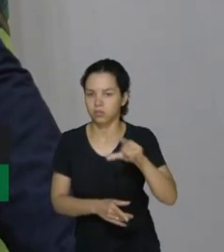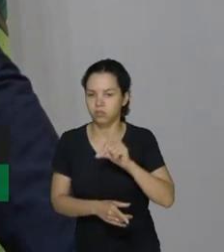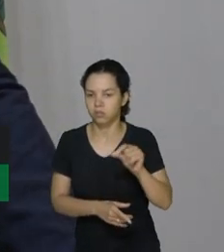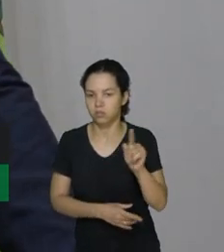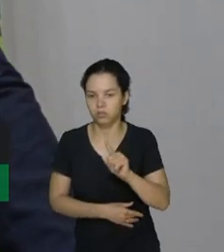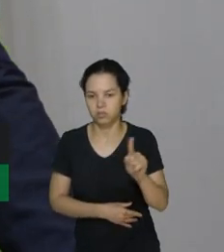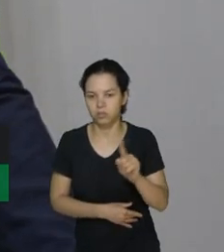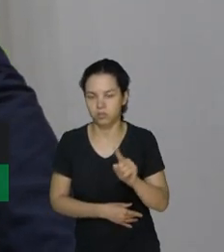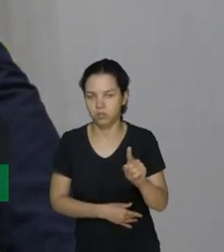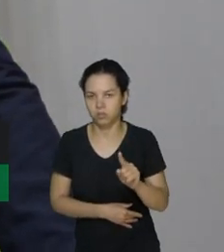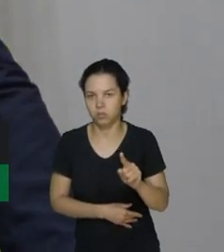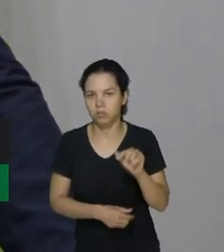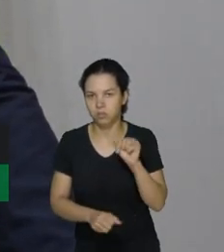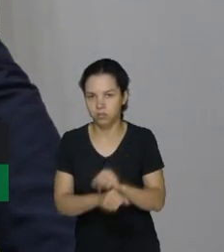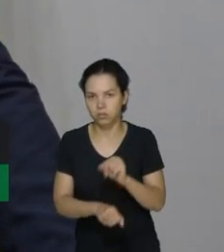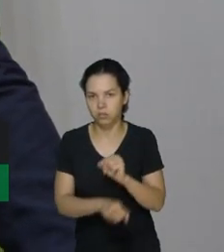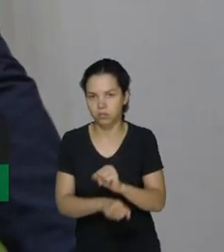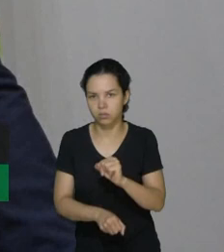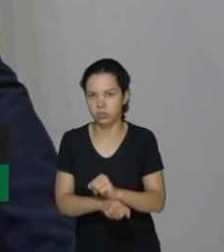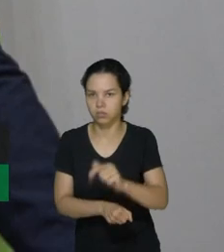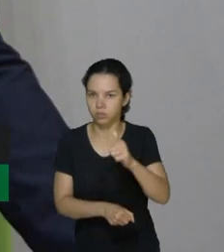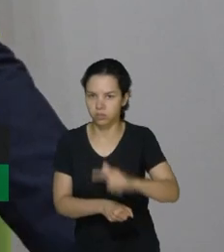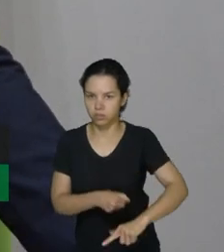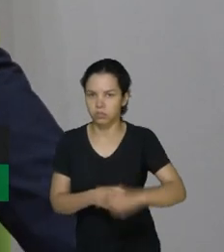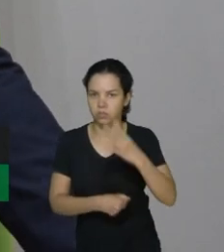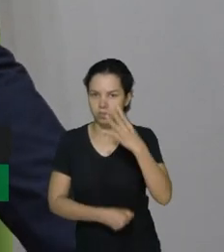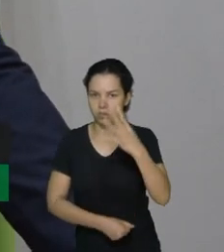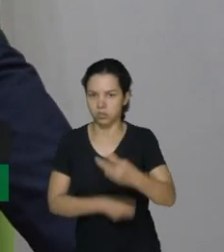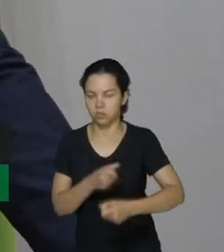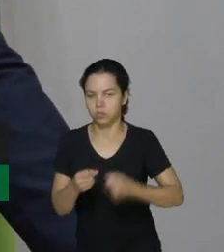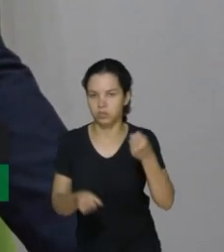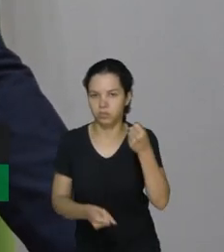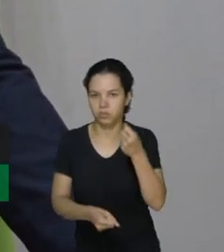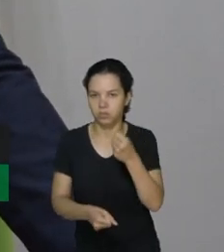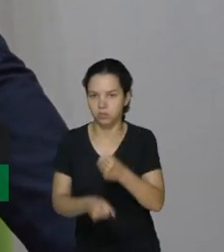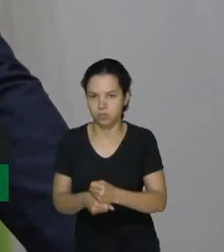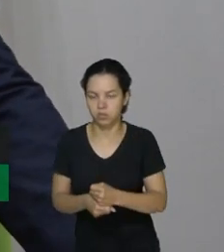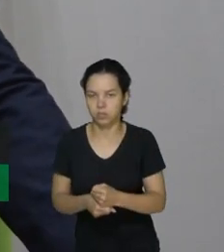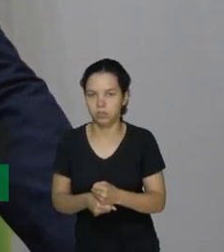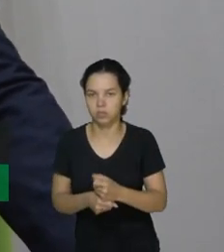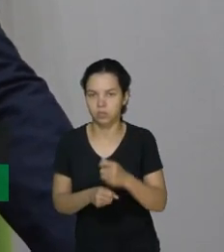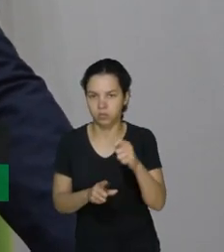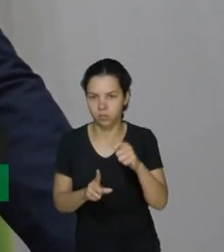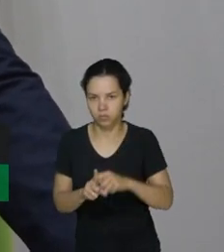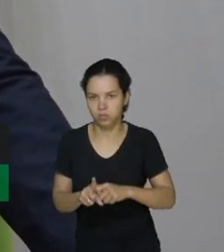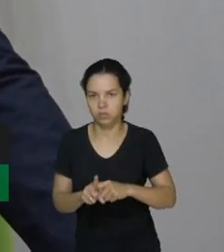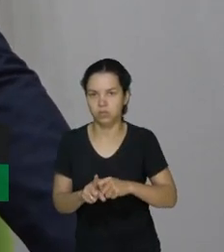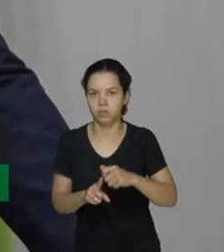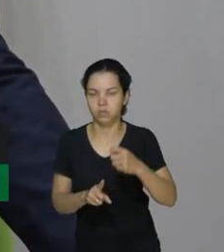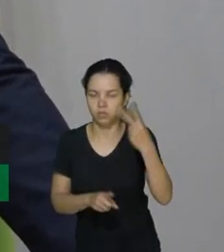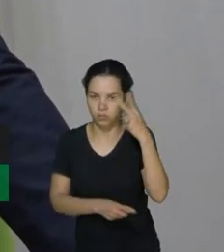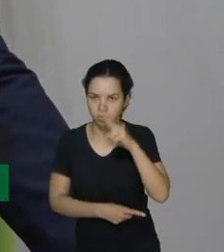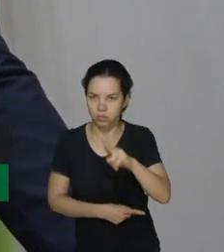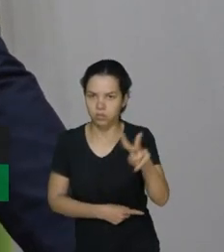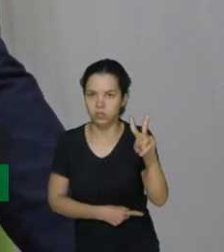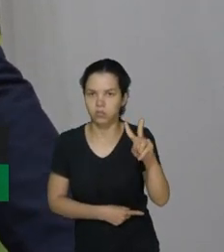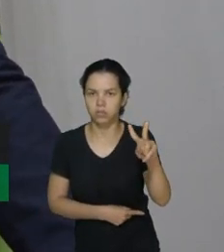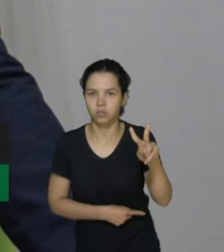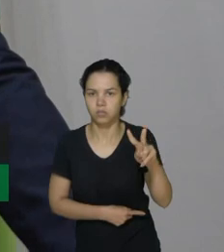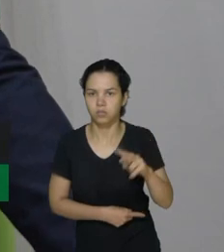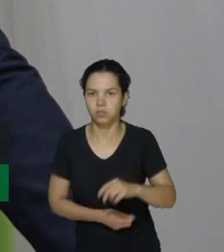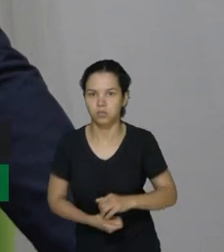E vou aguardar esses mais 4 anos. E vou aguardar mais 1 mês, 2 dias. Eu tenho a